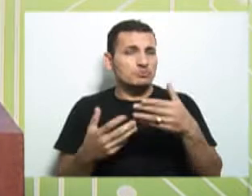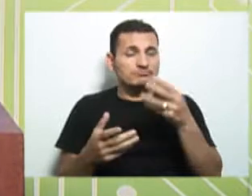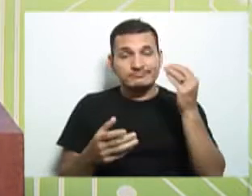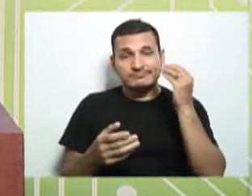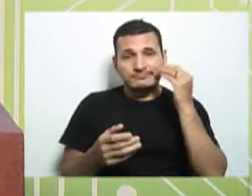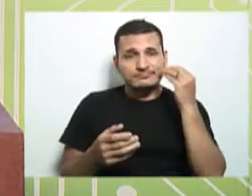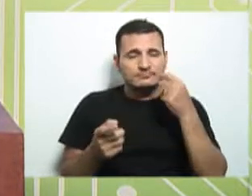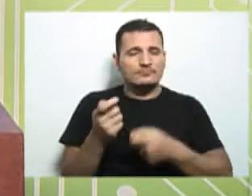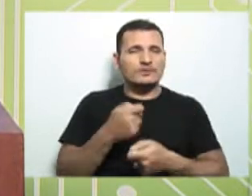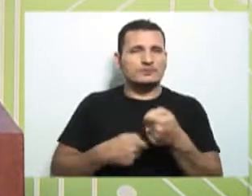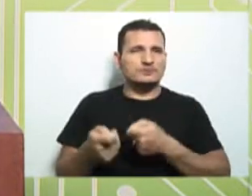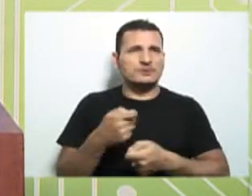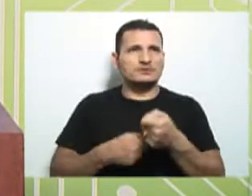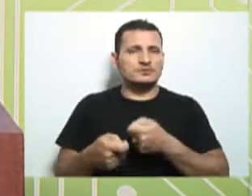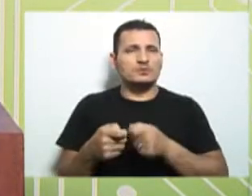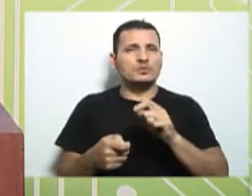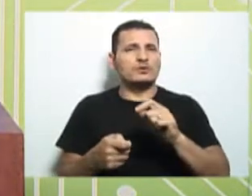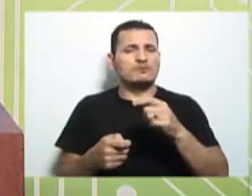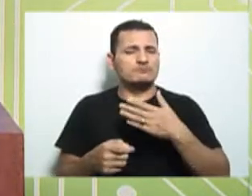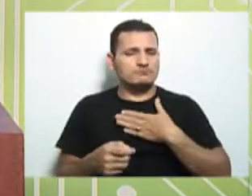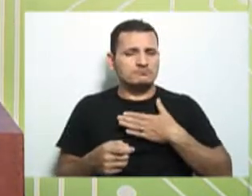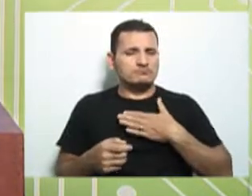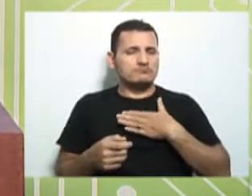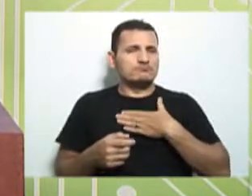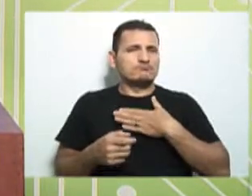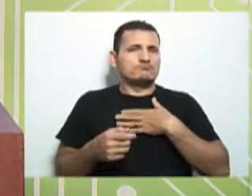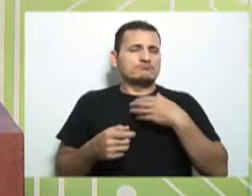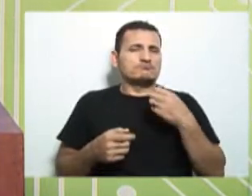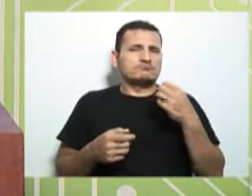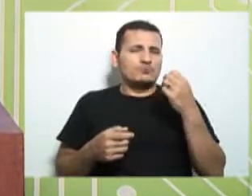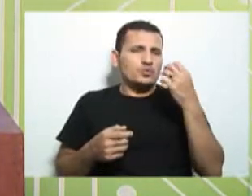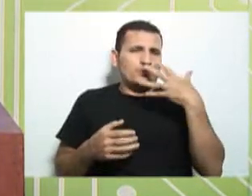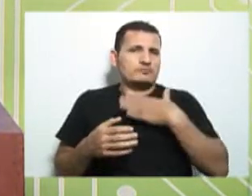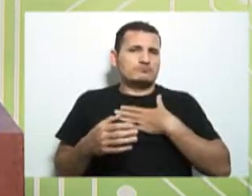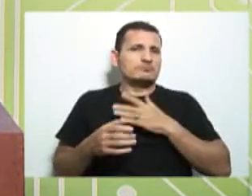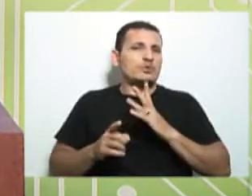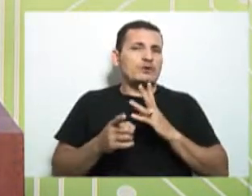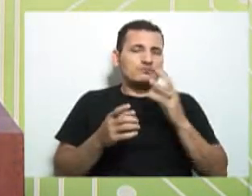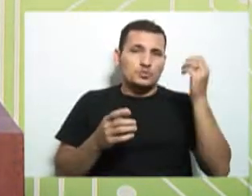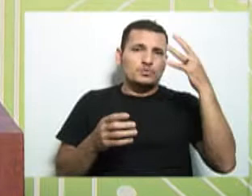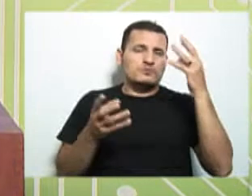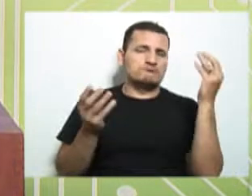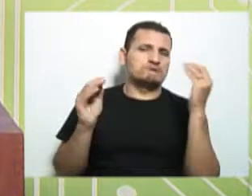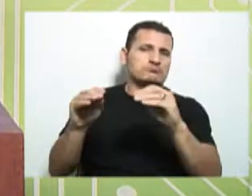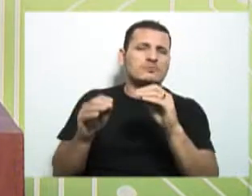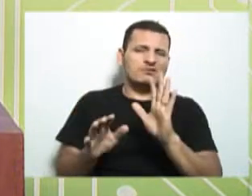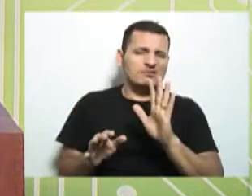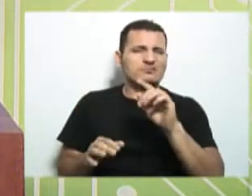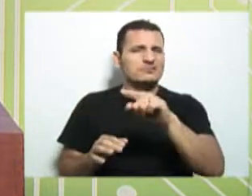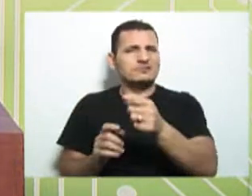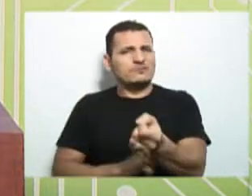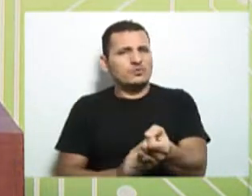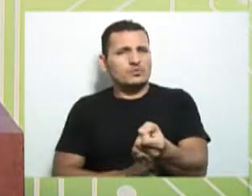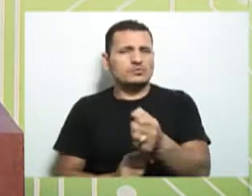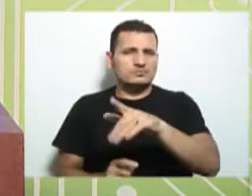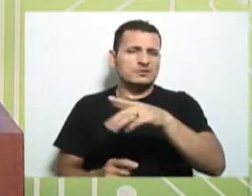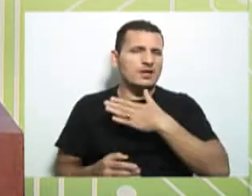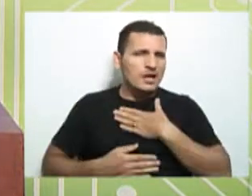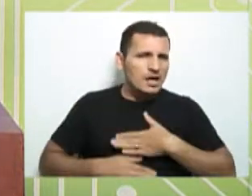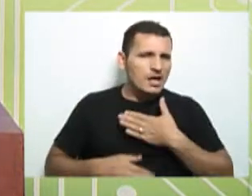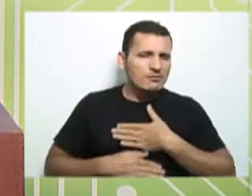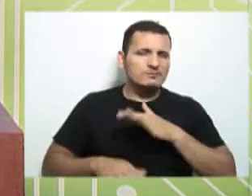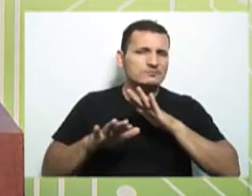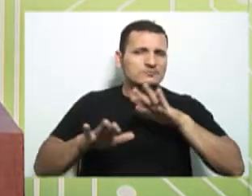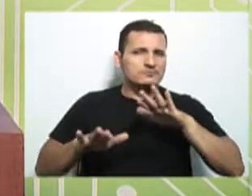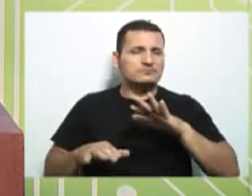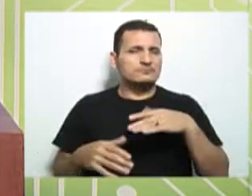nessa negociação chamar para você e não chamar para o outro, né? Dizer, olha, você está muito nervoso, olha, é melhor você se acalmar. Poxa,